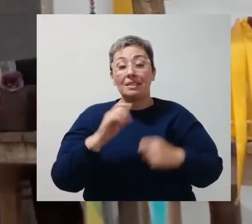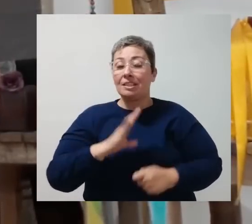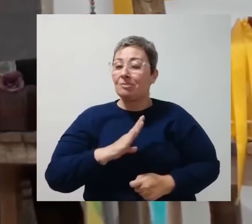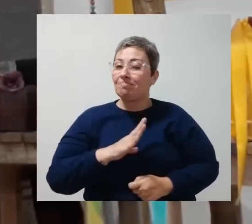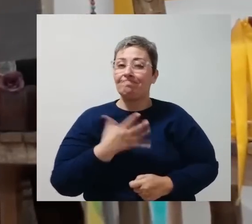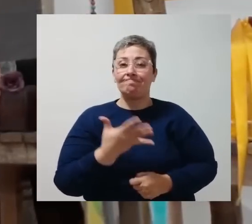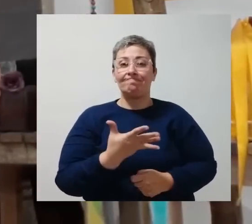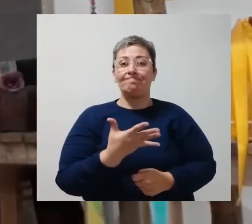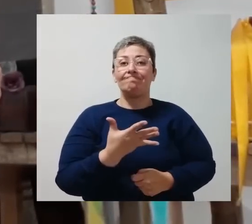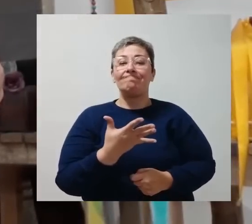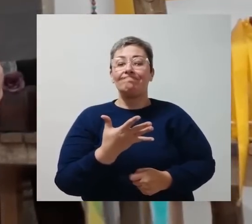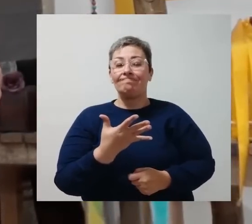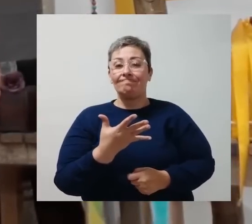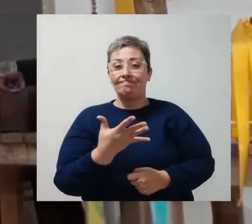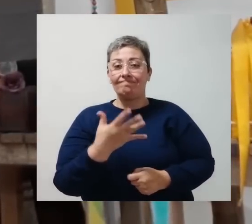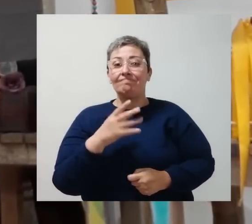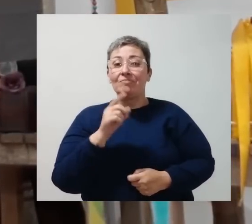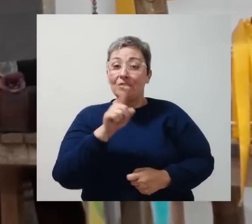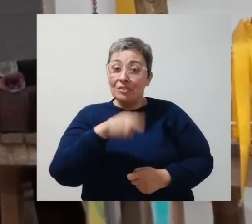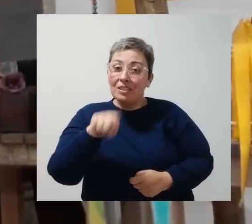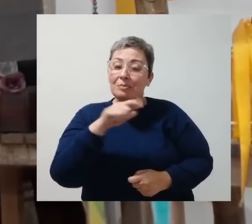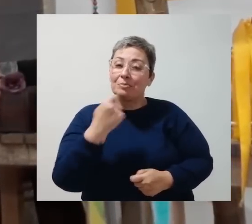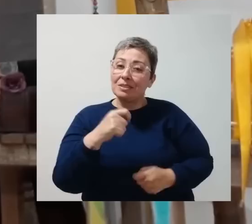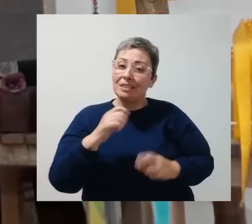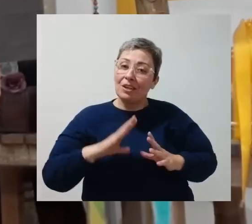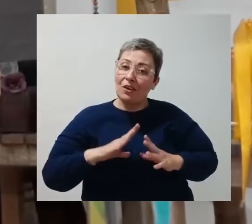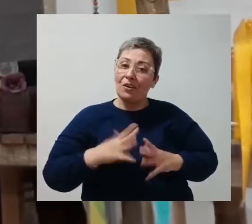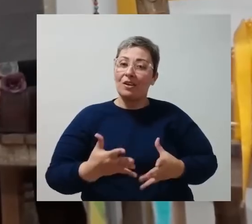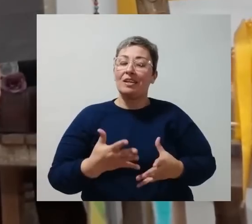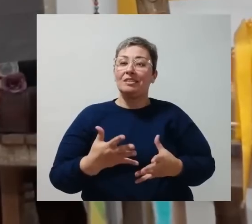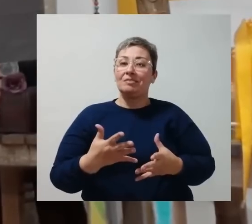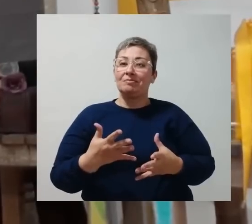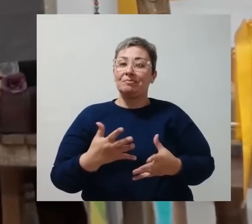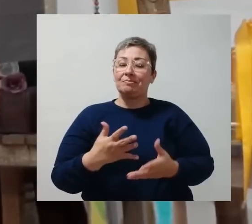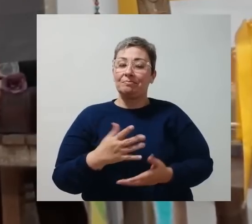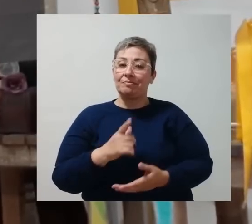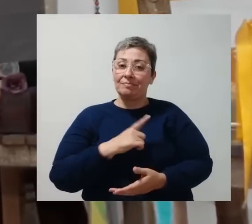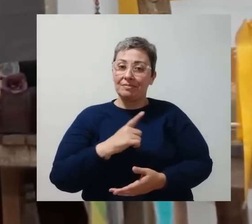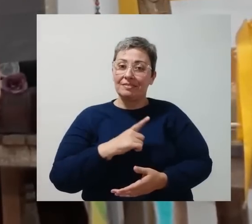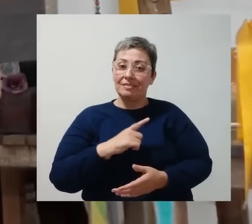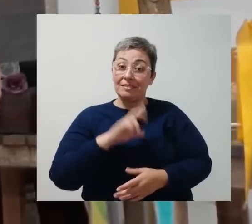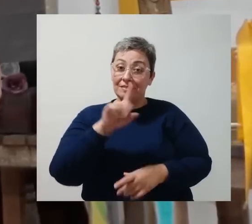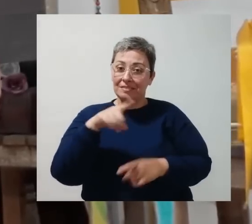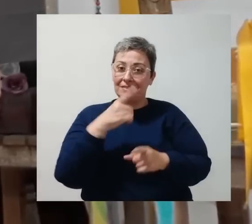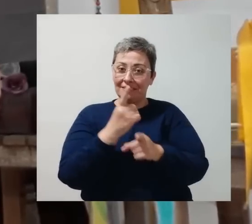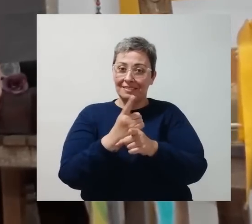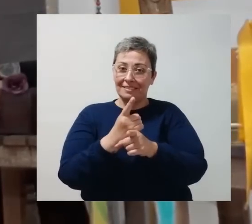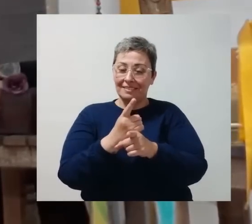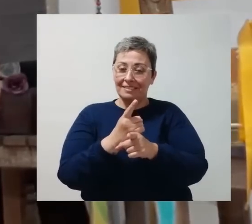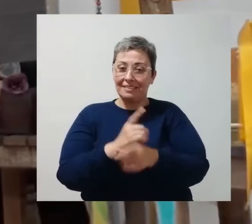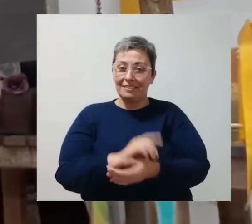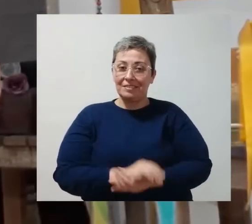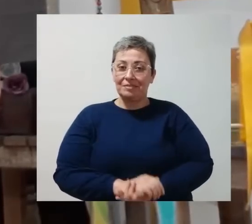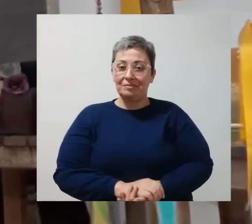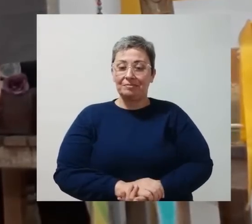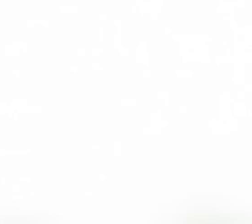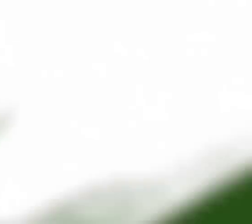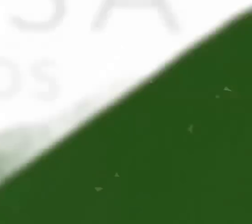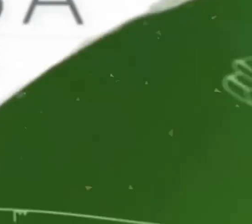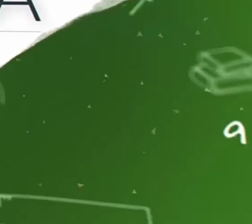é preciso ter coragem. Seja corajoso. A gente se vê.